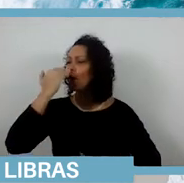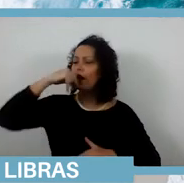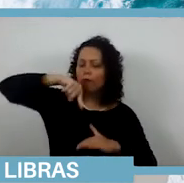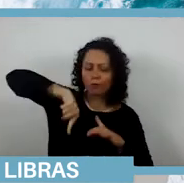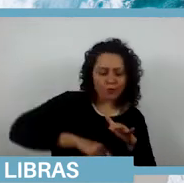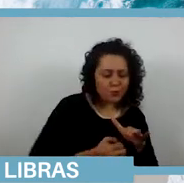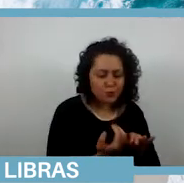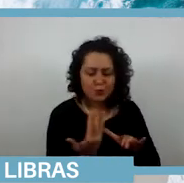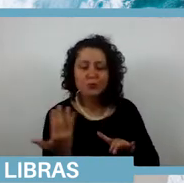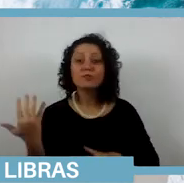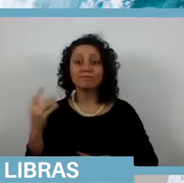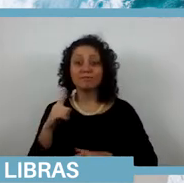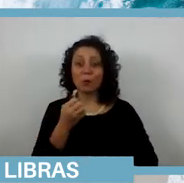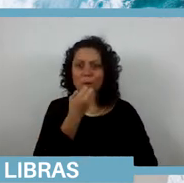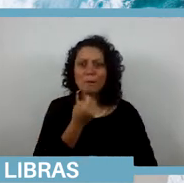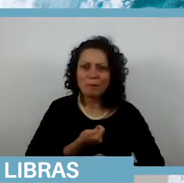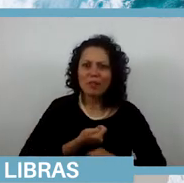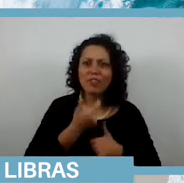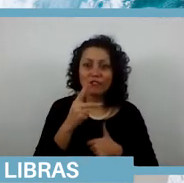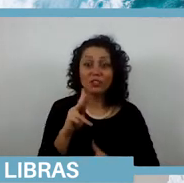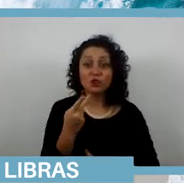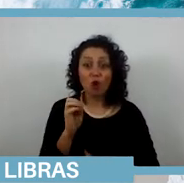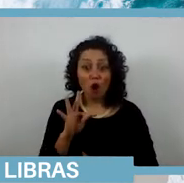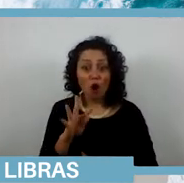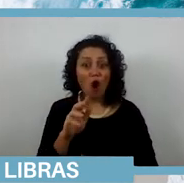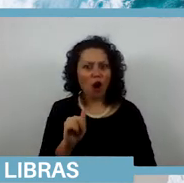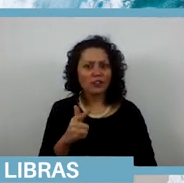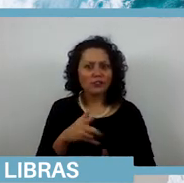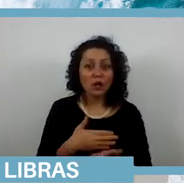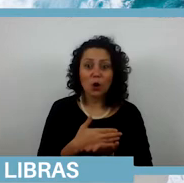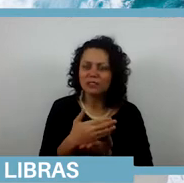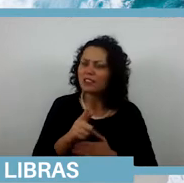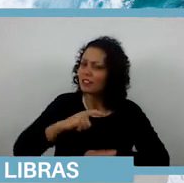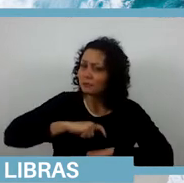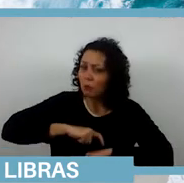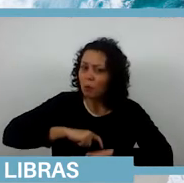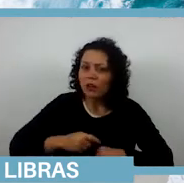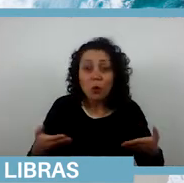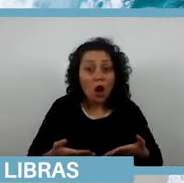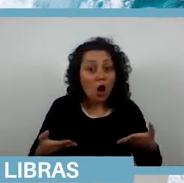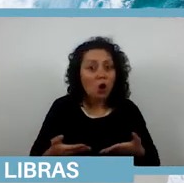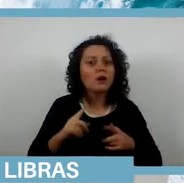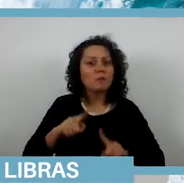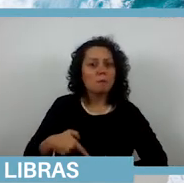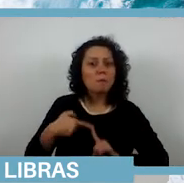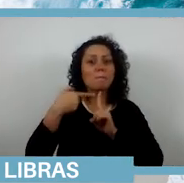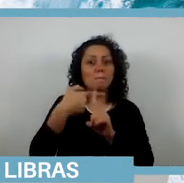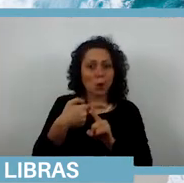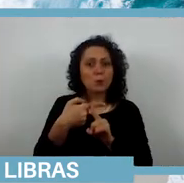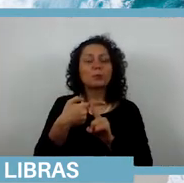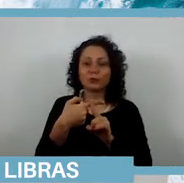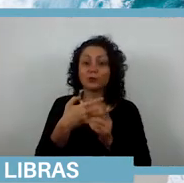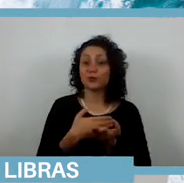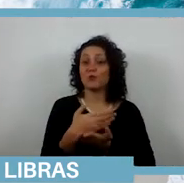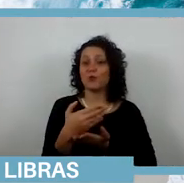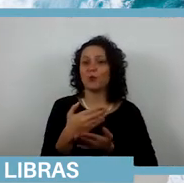e acho que agora está mais forte de mim para ficar um momento muito propício para gente Trazer isso para nossa rotina e a